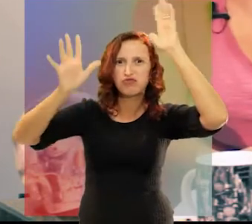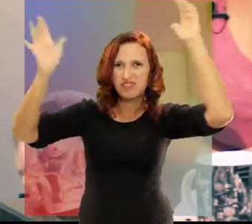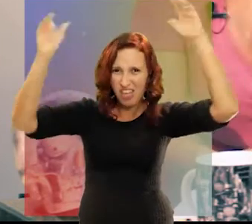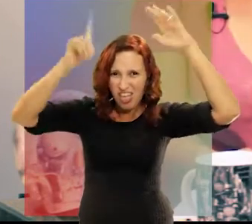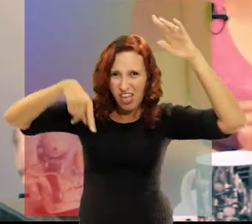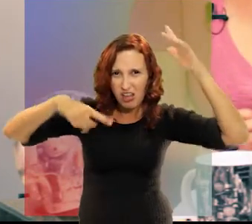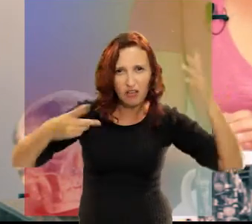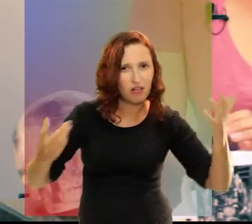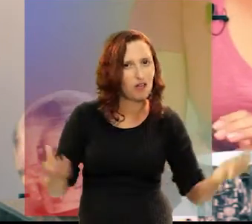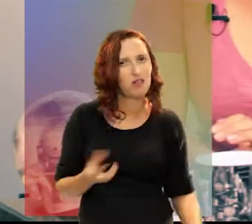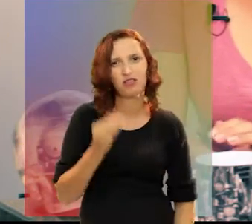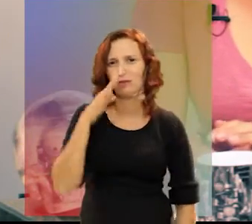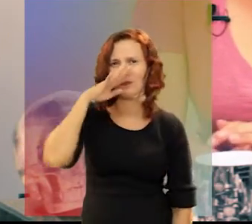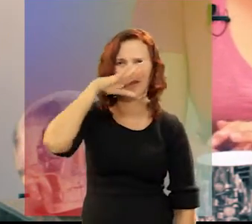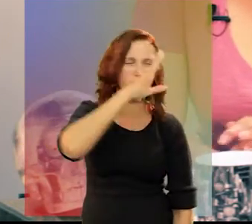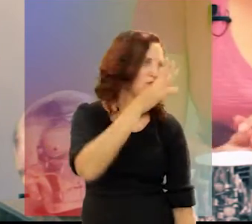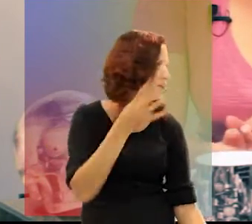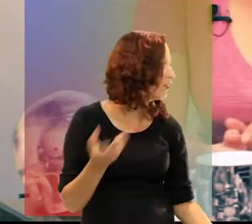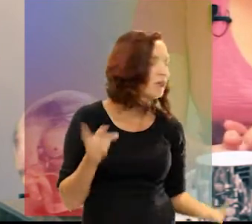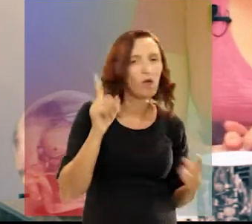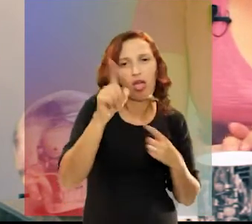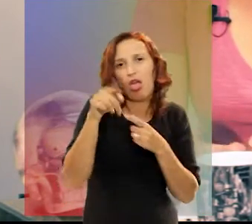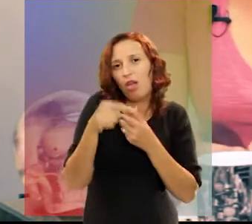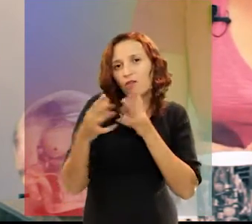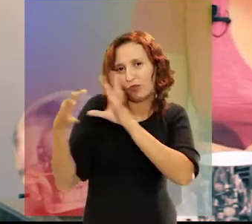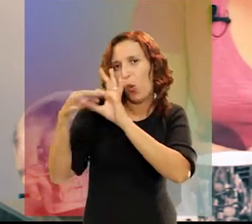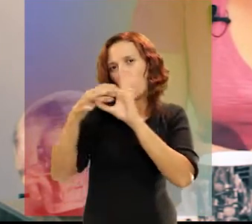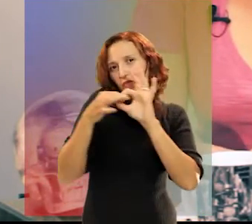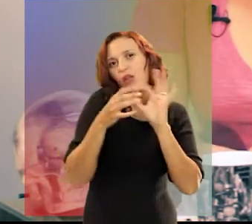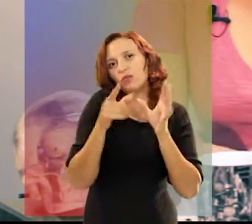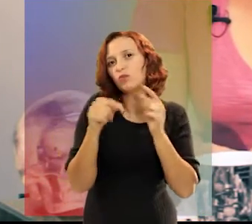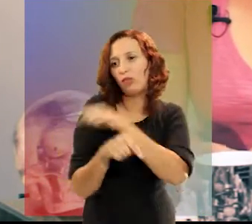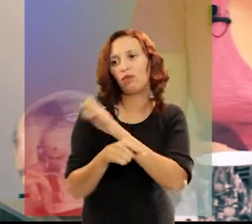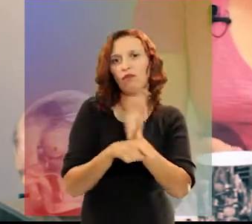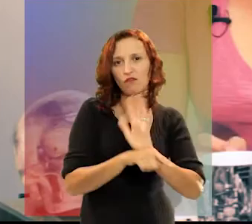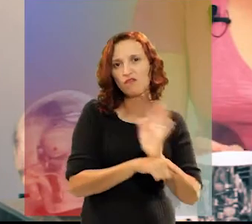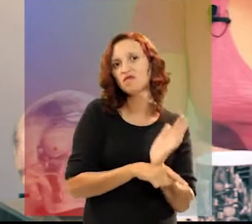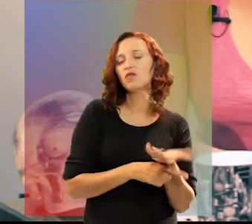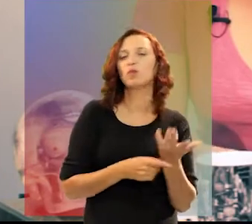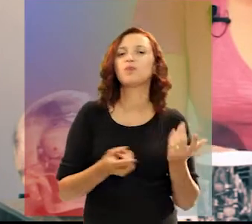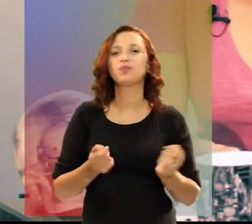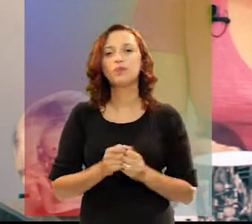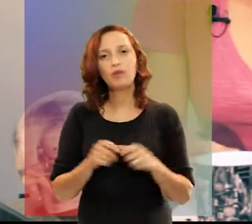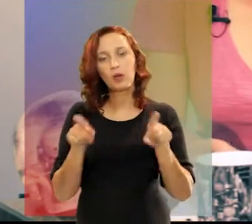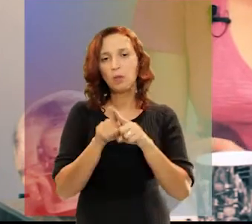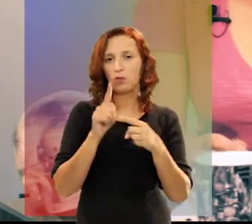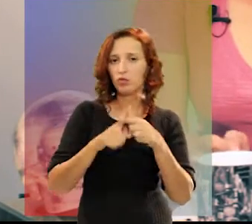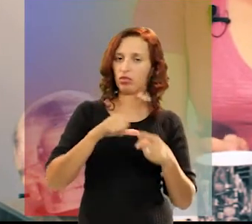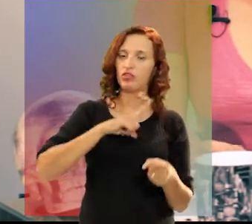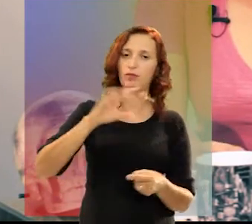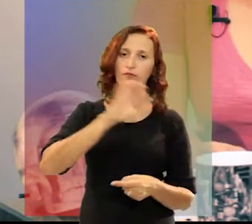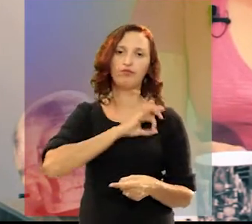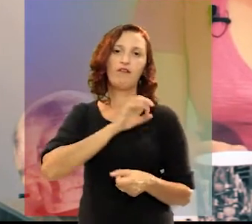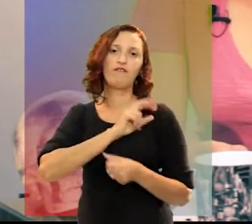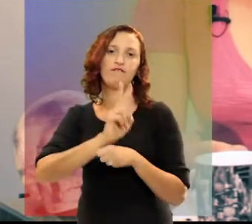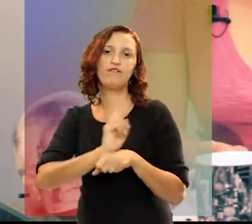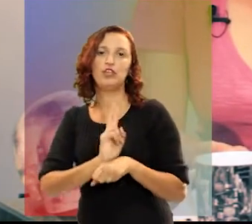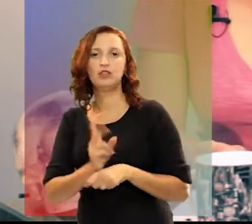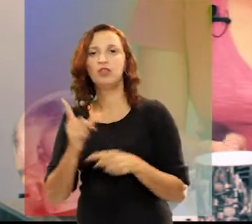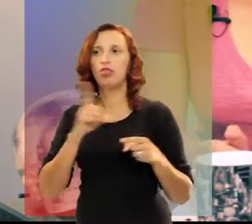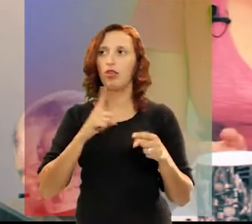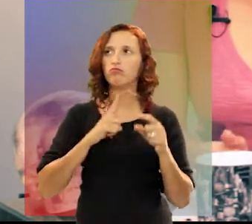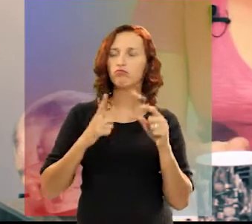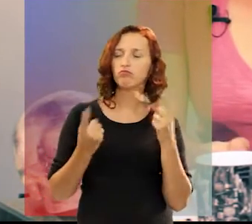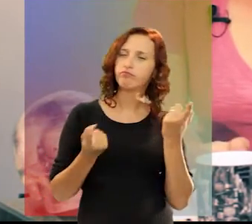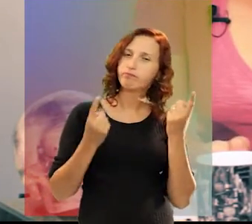entendeu? Então, o Watchmen é bem nesse contexto, assim. A gente pegou o Watchmen por esse aspecto, assim, né? Pelos vigilantes. E nossa peça